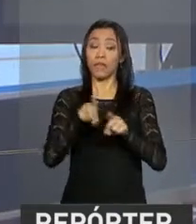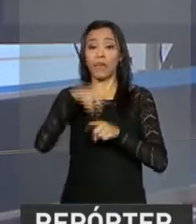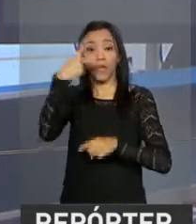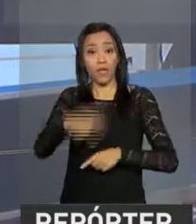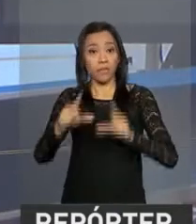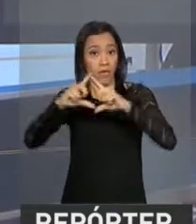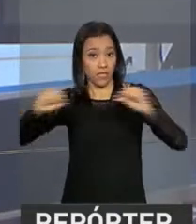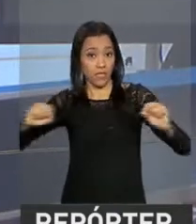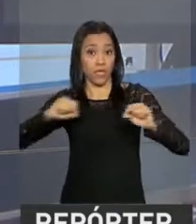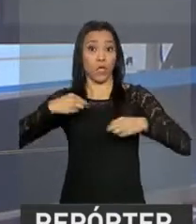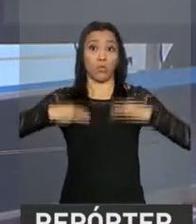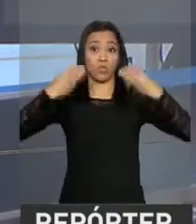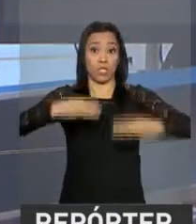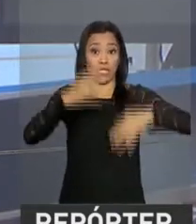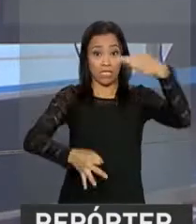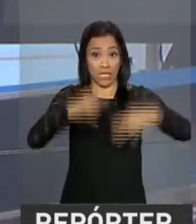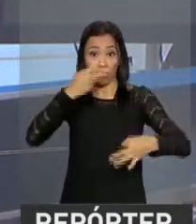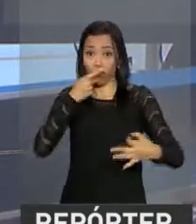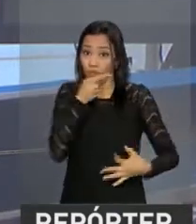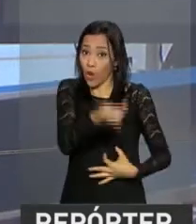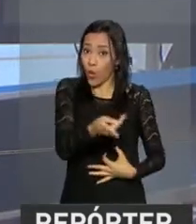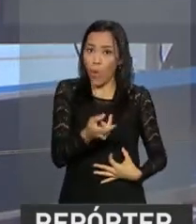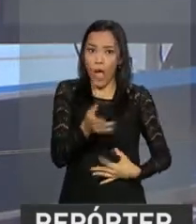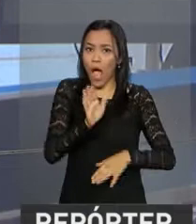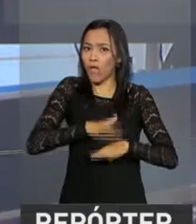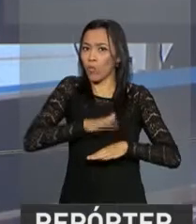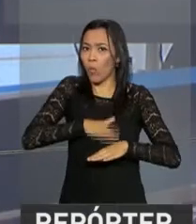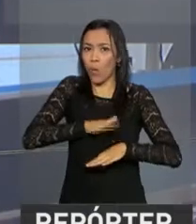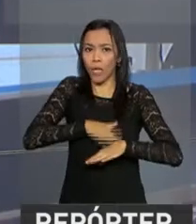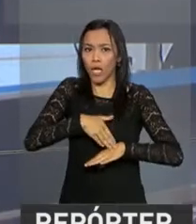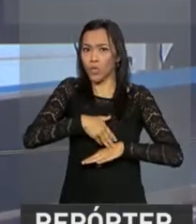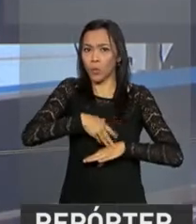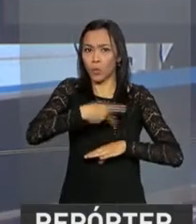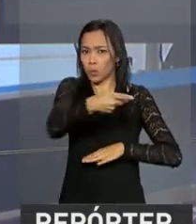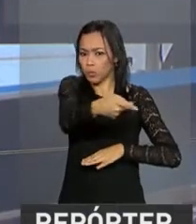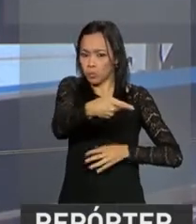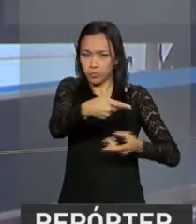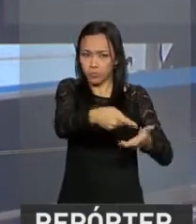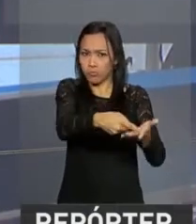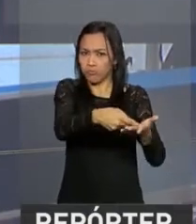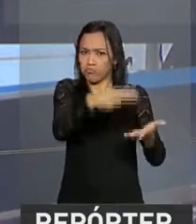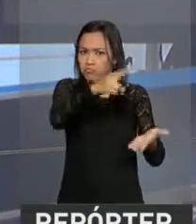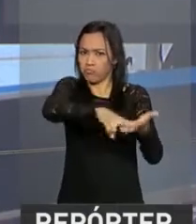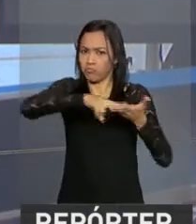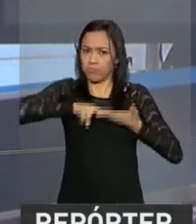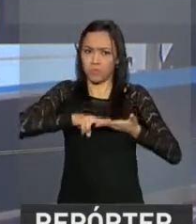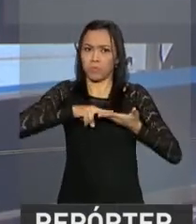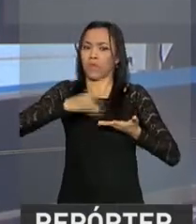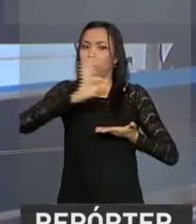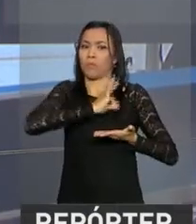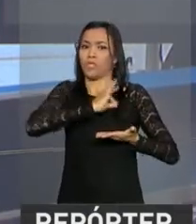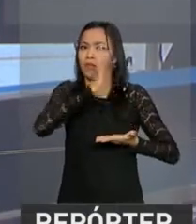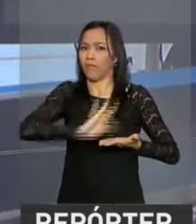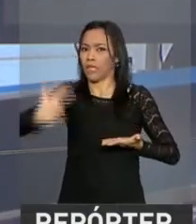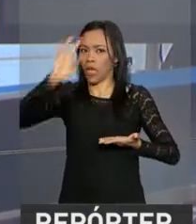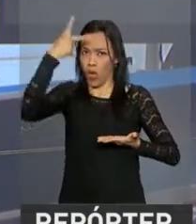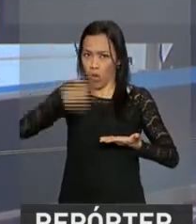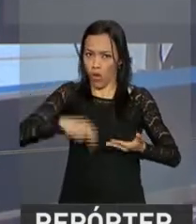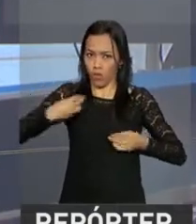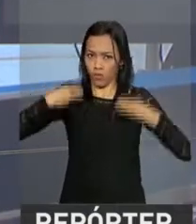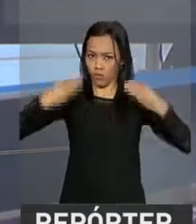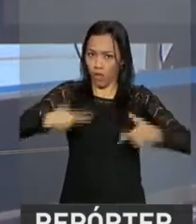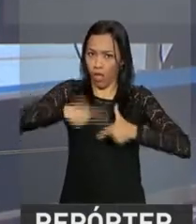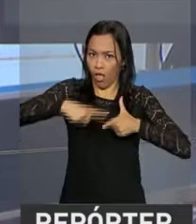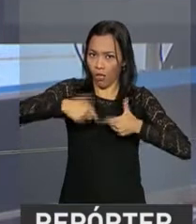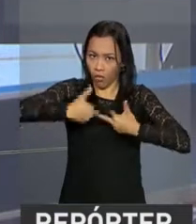das cidades informa que não recebeu até o momento nenhuma notificação da polícia federal envolvendo recursos da pasta o ministério